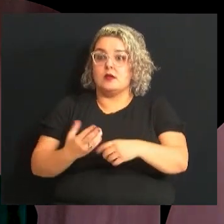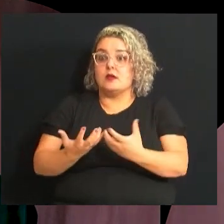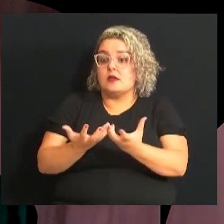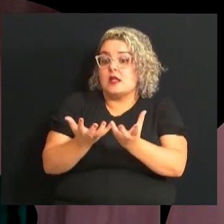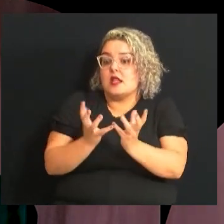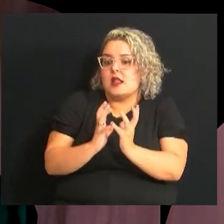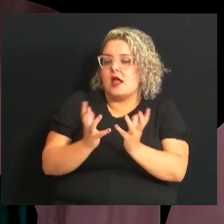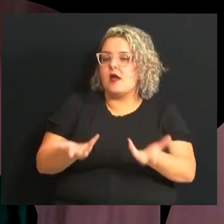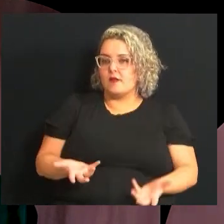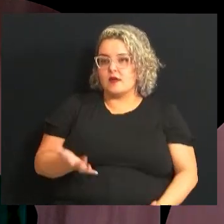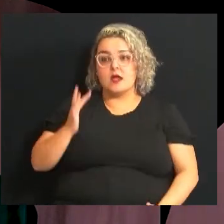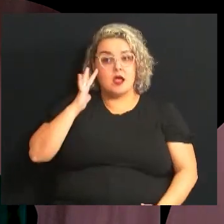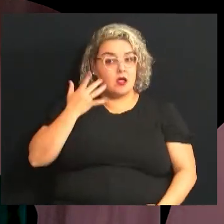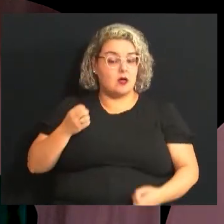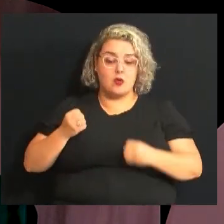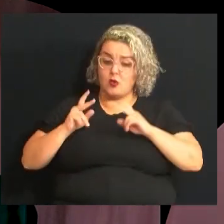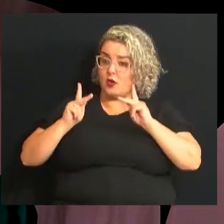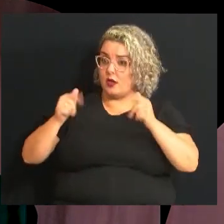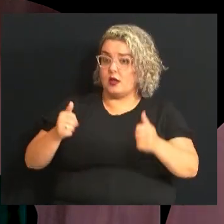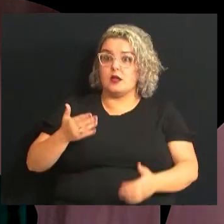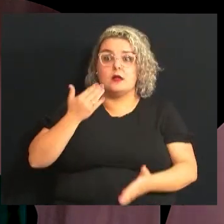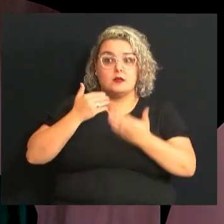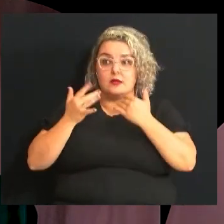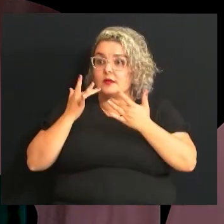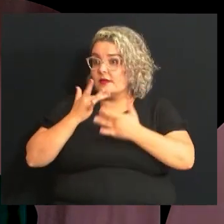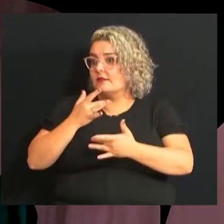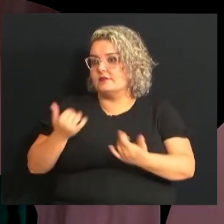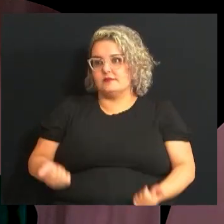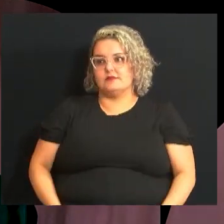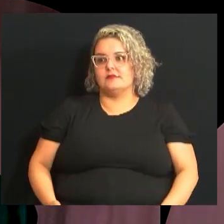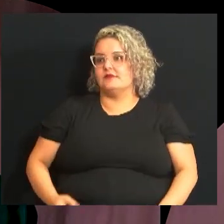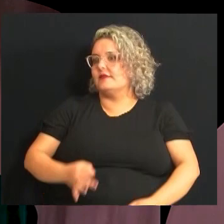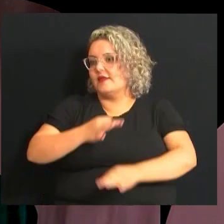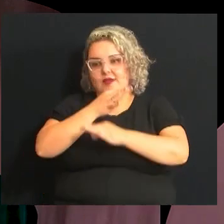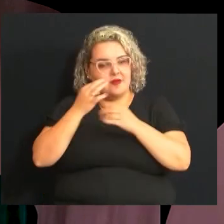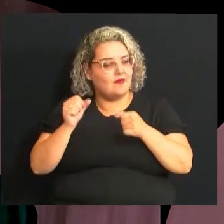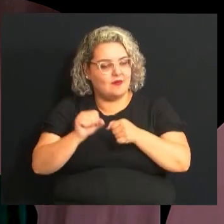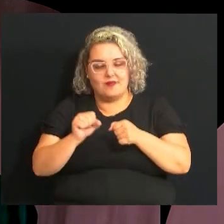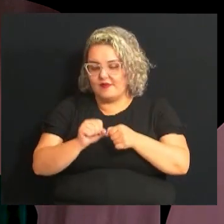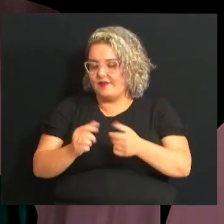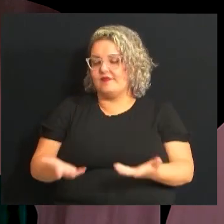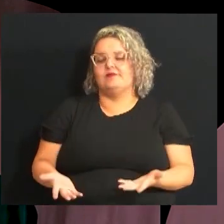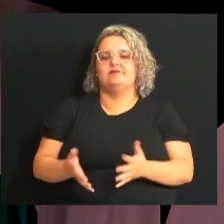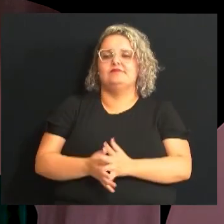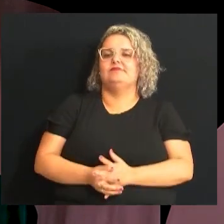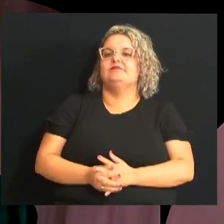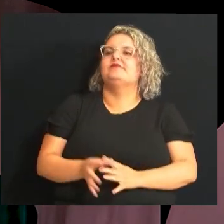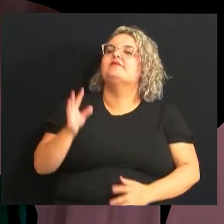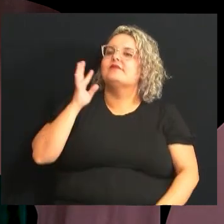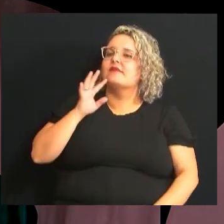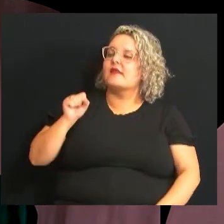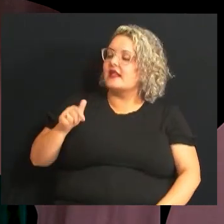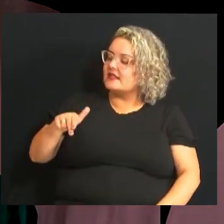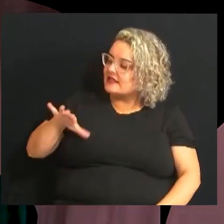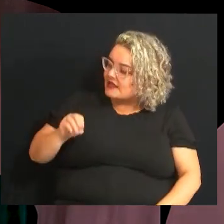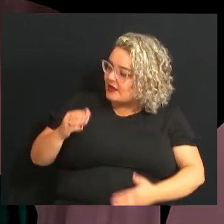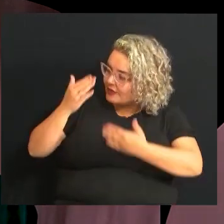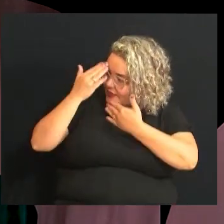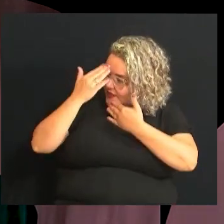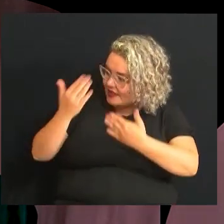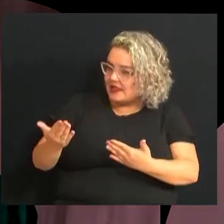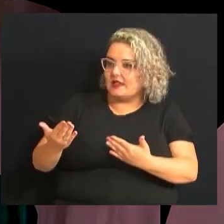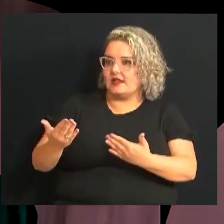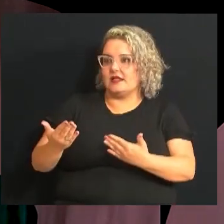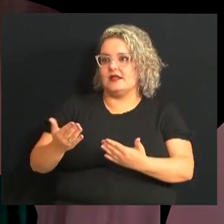é o probleminha ali daquela berinjela, daquela alface, e achar que tá tudo bem, tá gostoso do mesmo jeito, né?